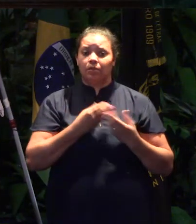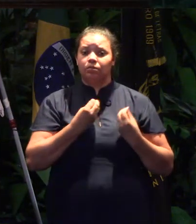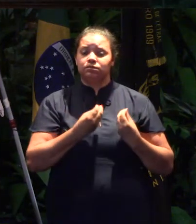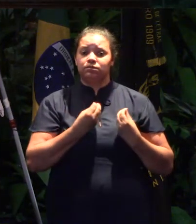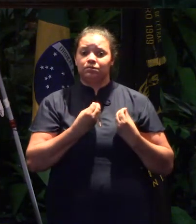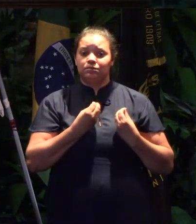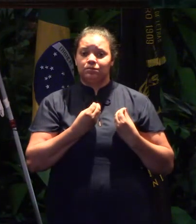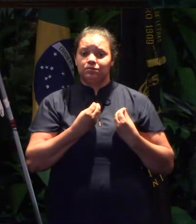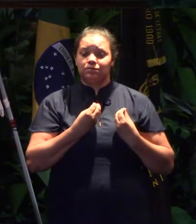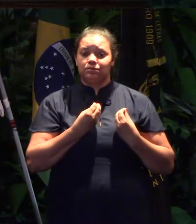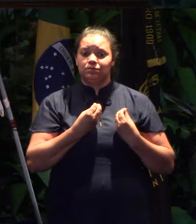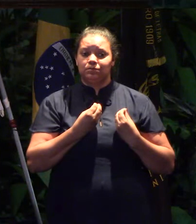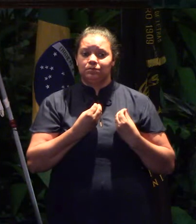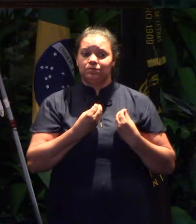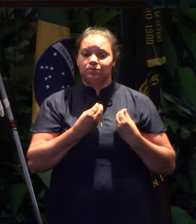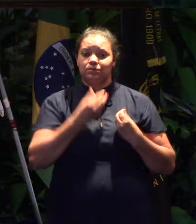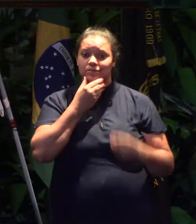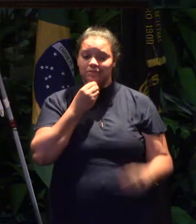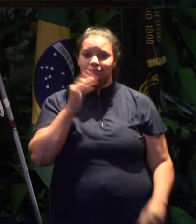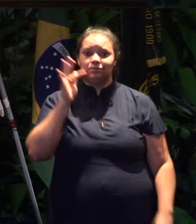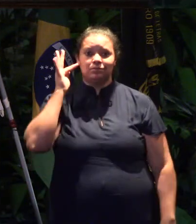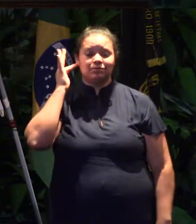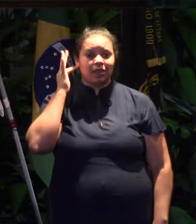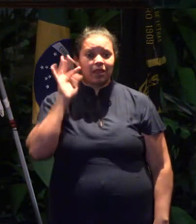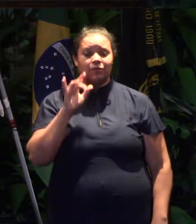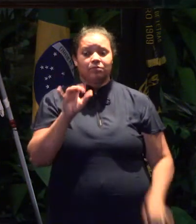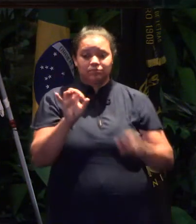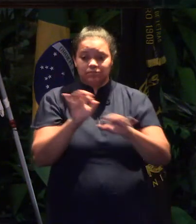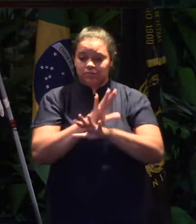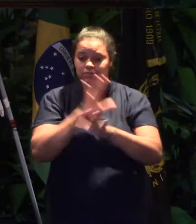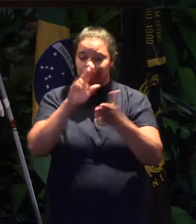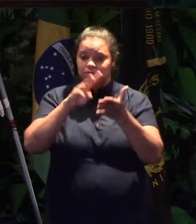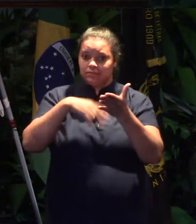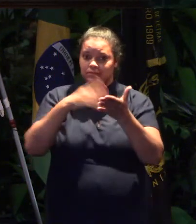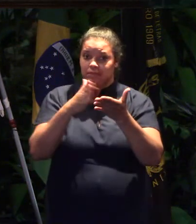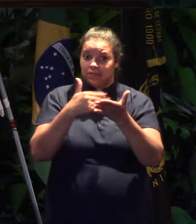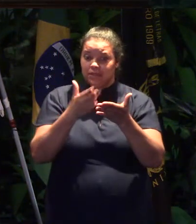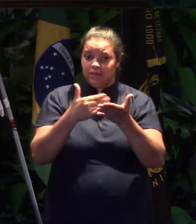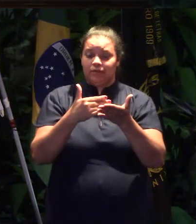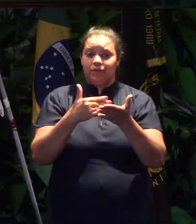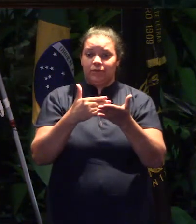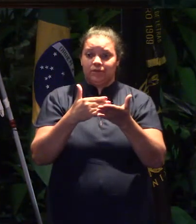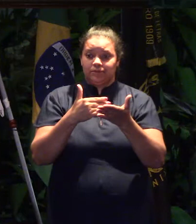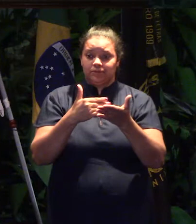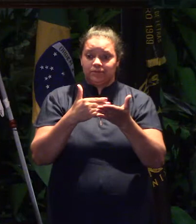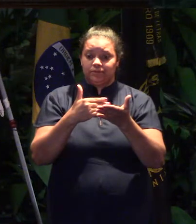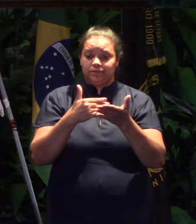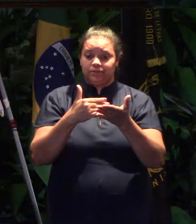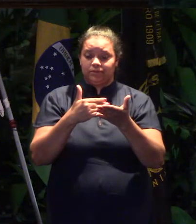Flávio quando o livro dele ficou pronto. O livro tem um título aqui na quarta capa que